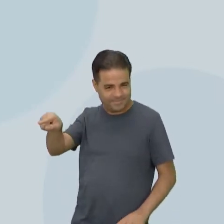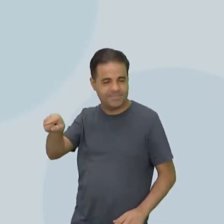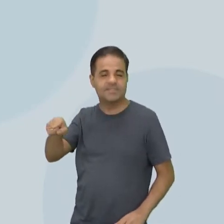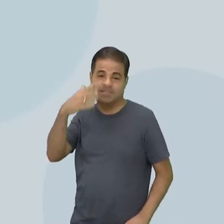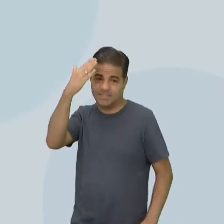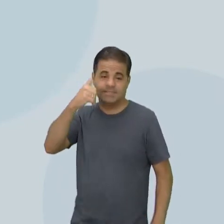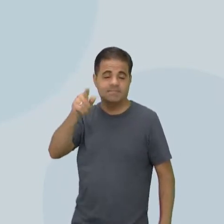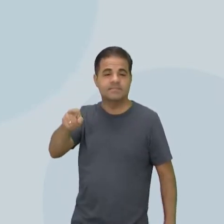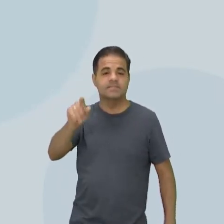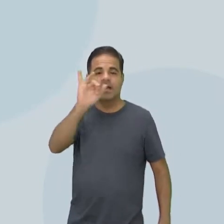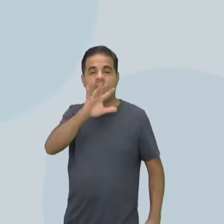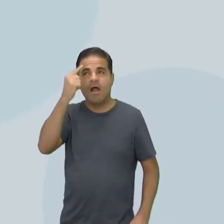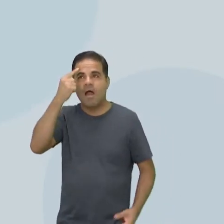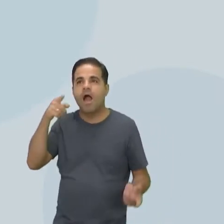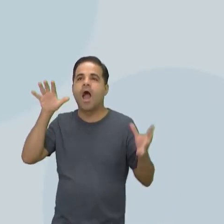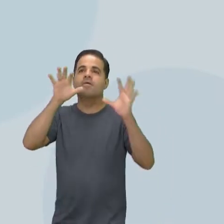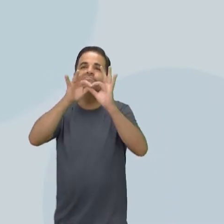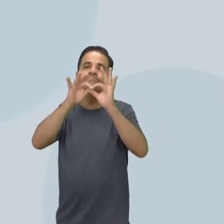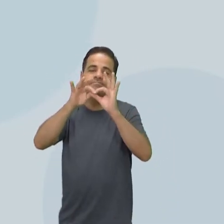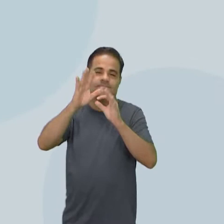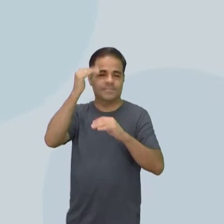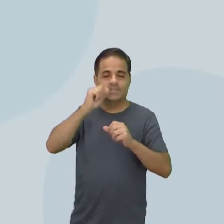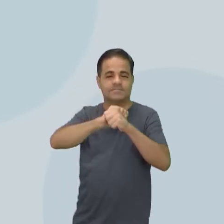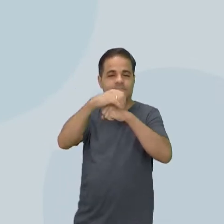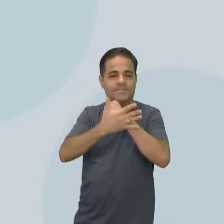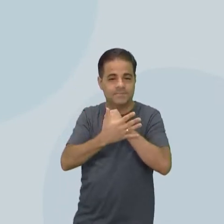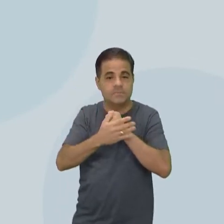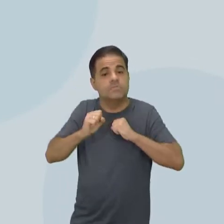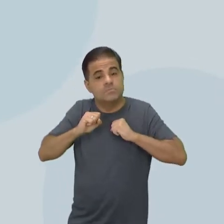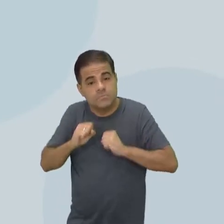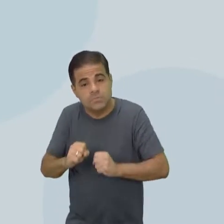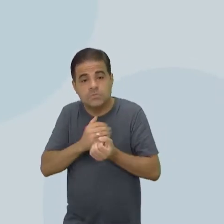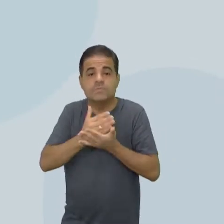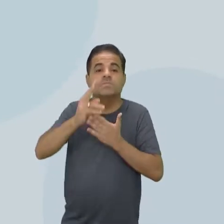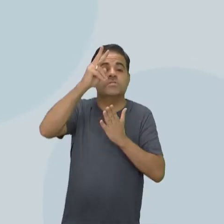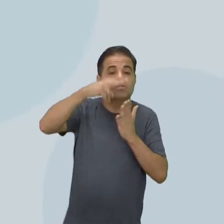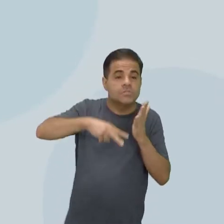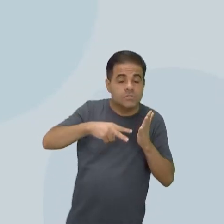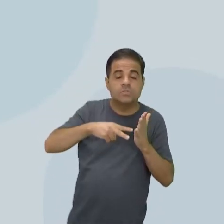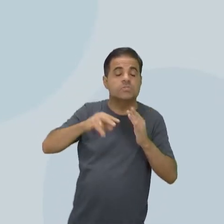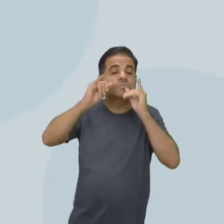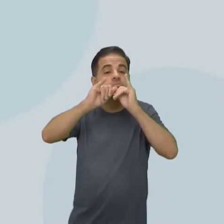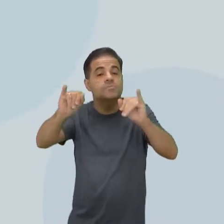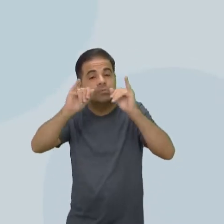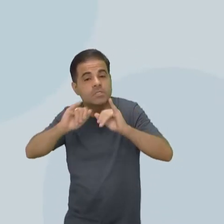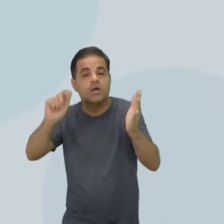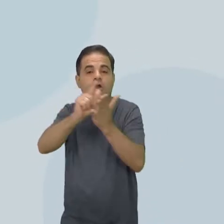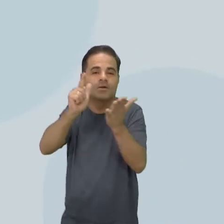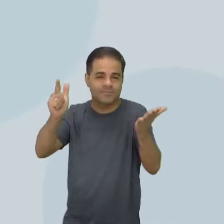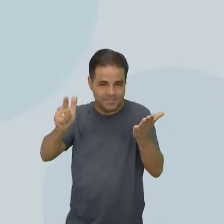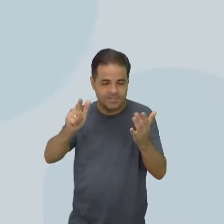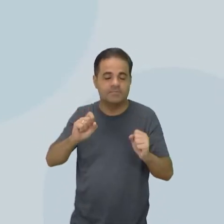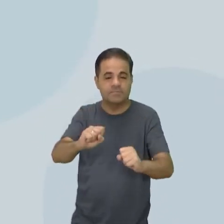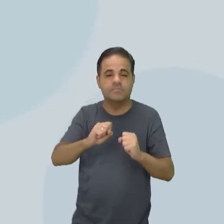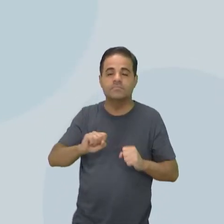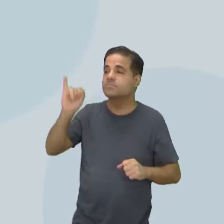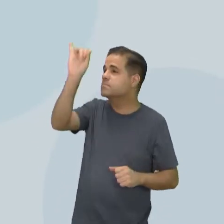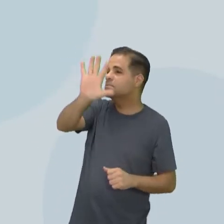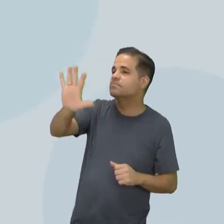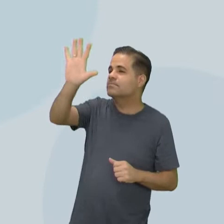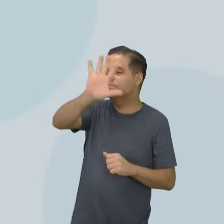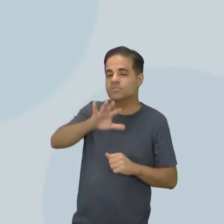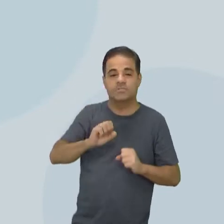gente associa com o Covid. Eu poderia ter começado a leitura dessa manchete pela imagem,